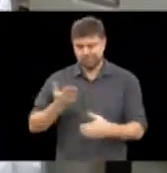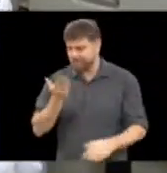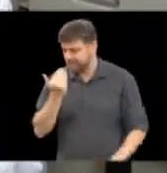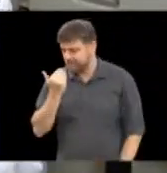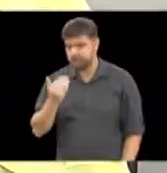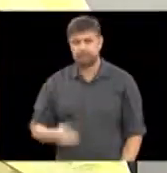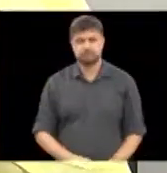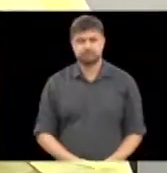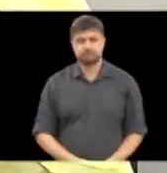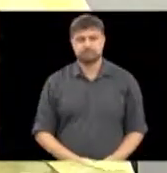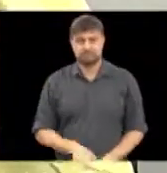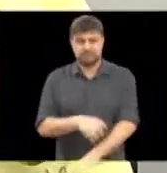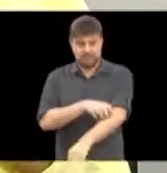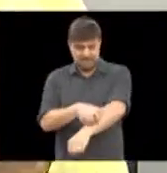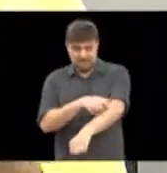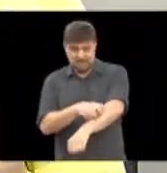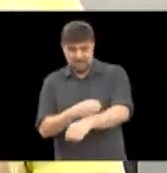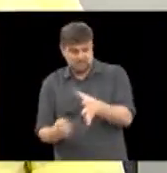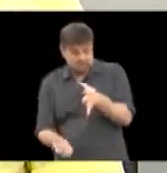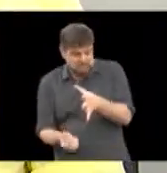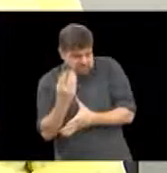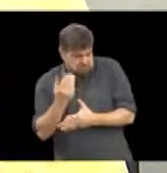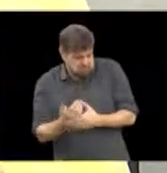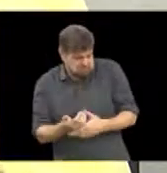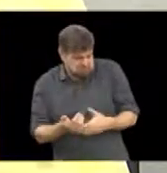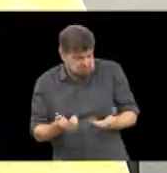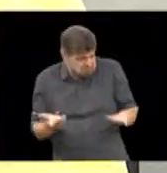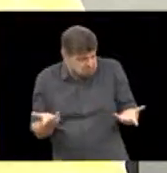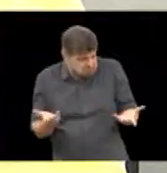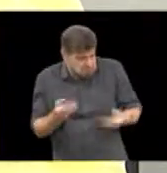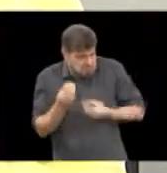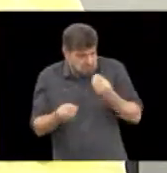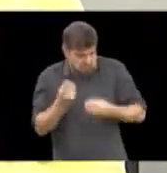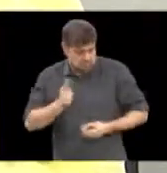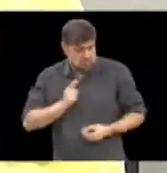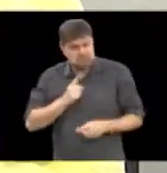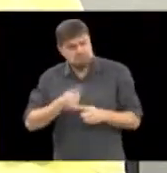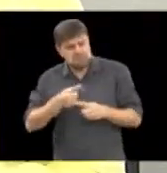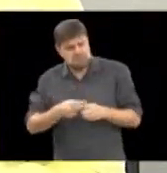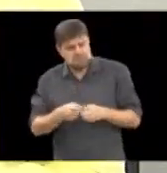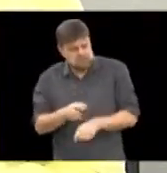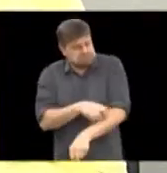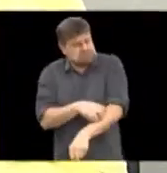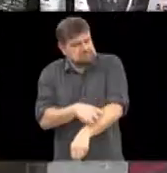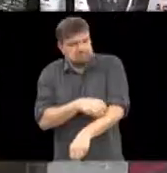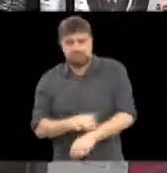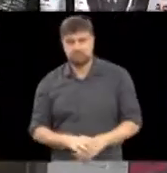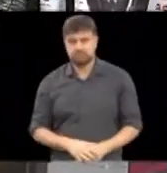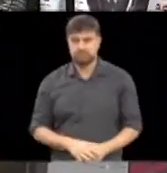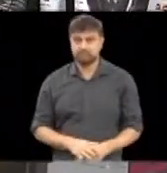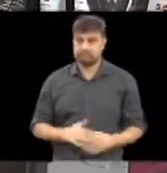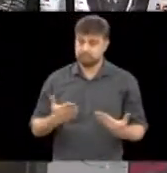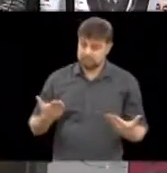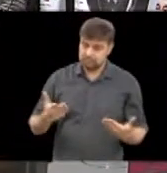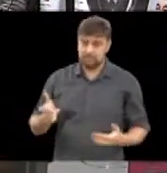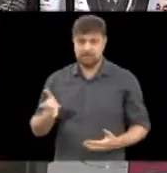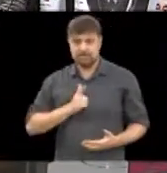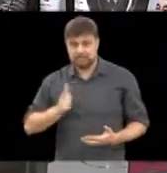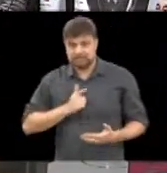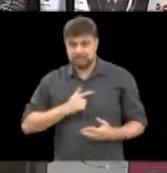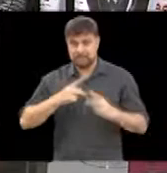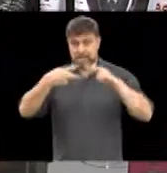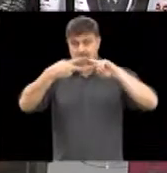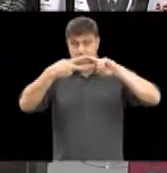intolerância alimentar. A alergia ela pode surgir do nada não, né? Porque ela vai ter um motivo ali. Sim, depende. Então, como são